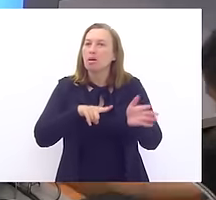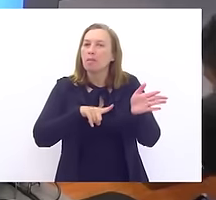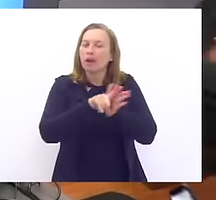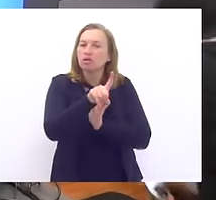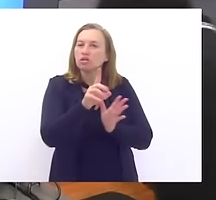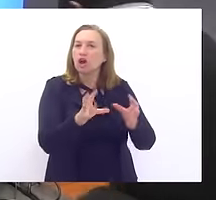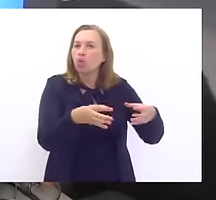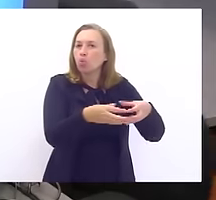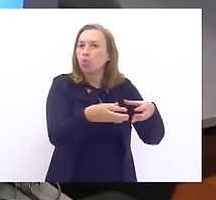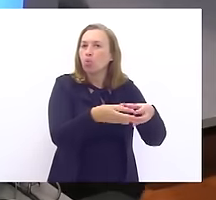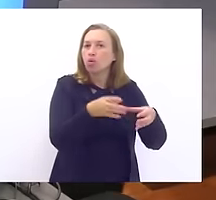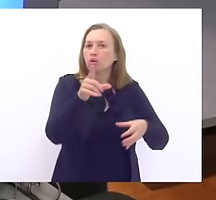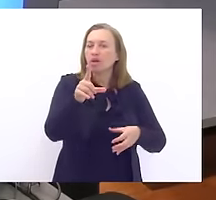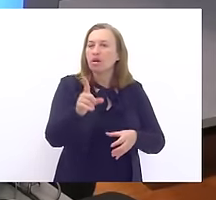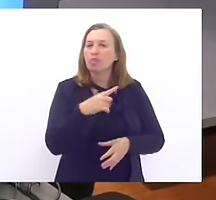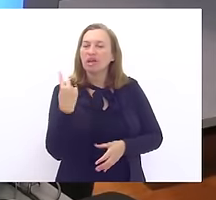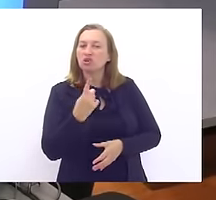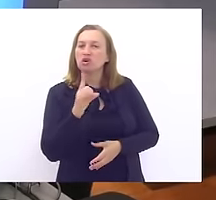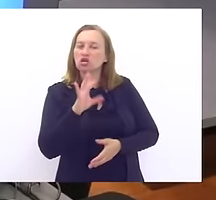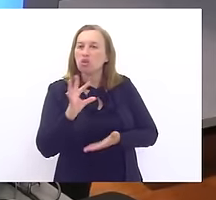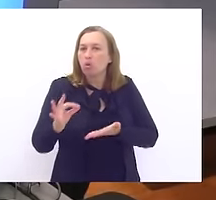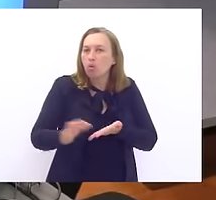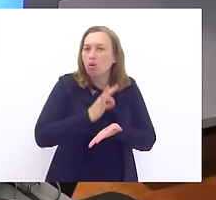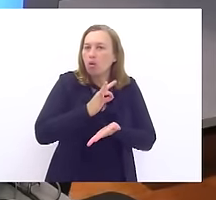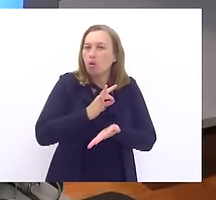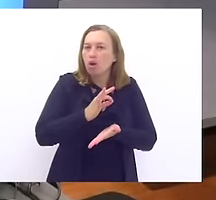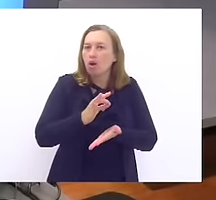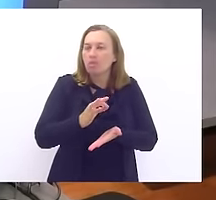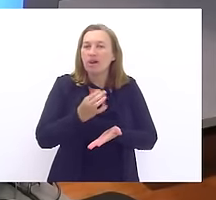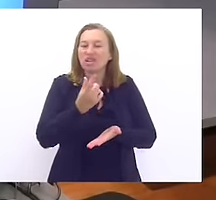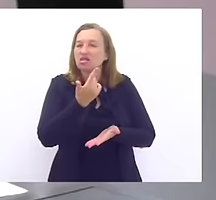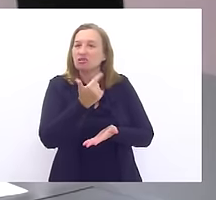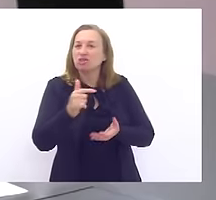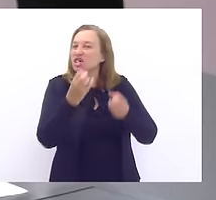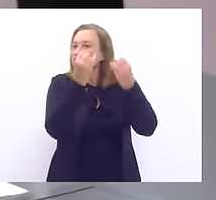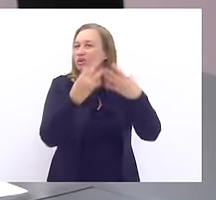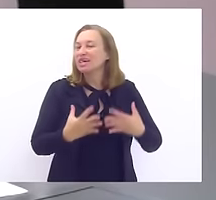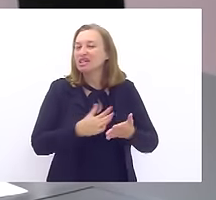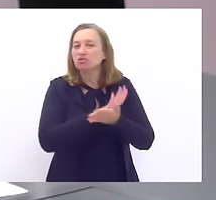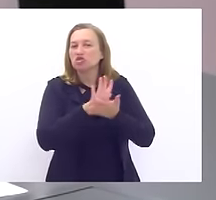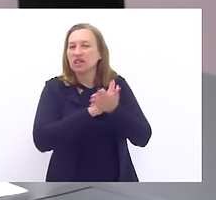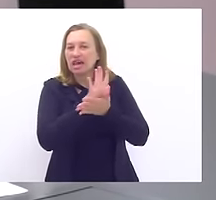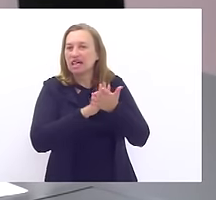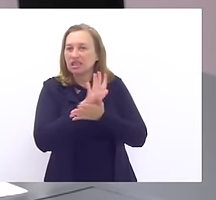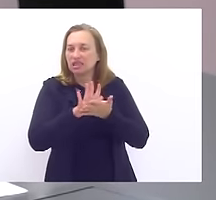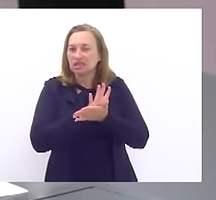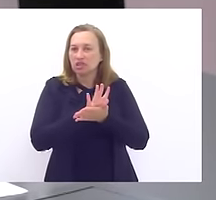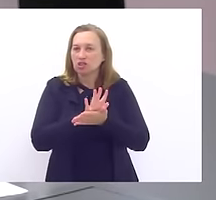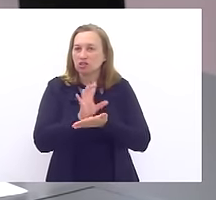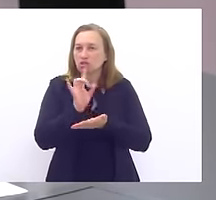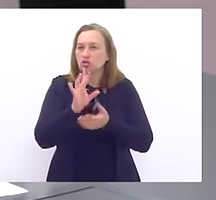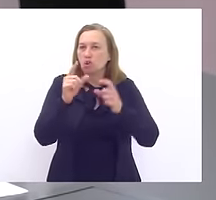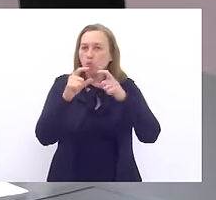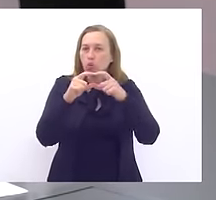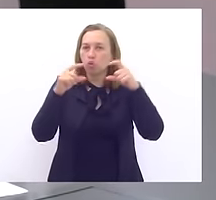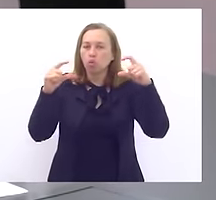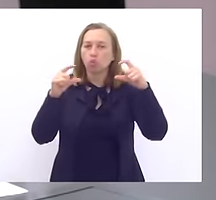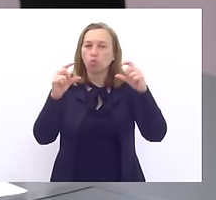para a gente aparece uma rubrica não aparece Qual é a composição dela entendeu É só o tipo